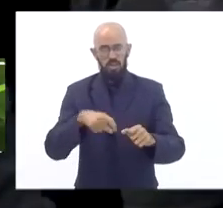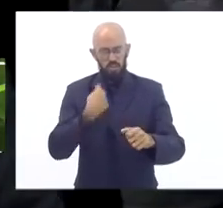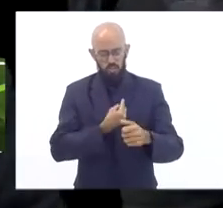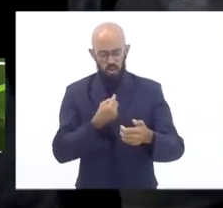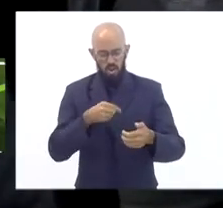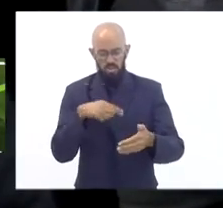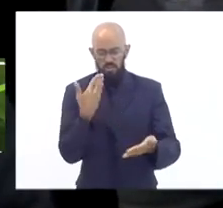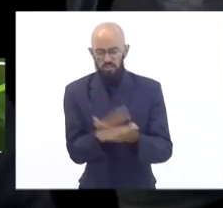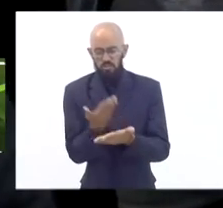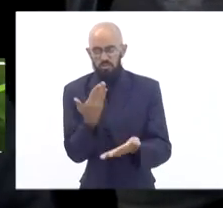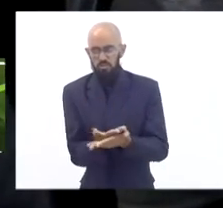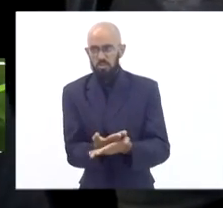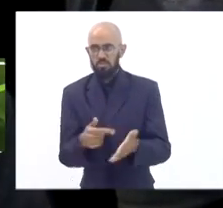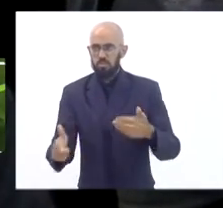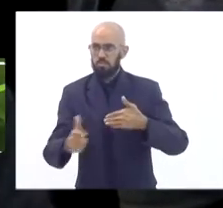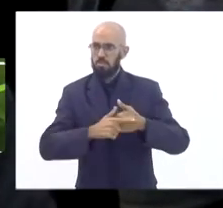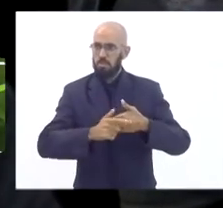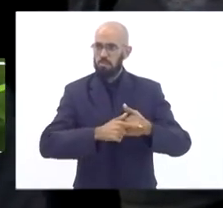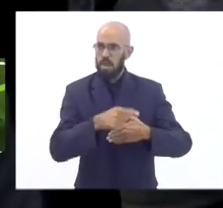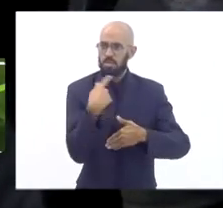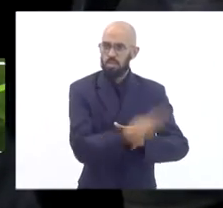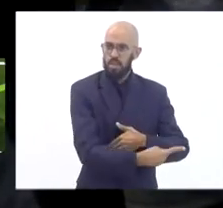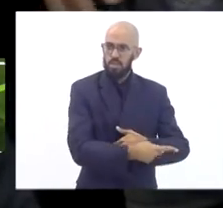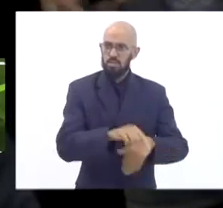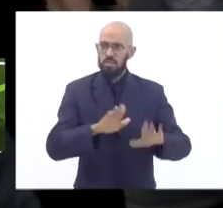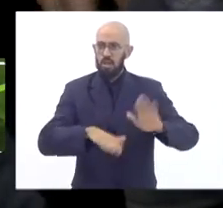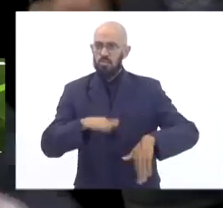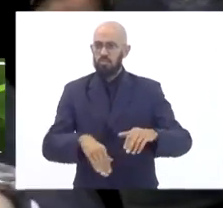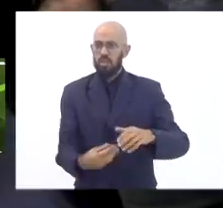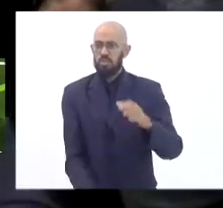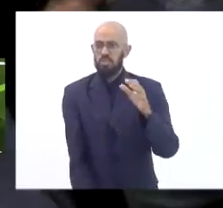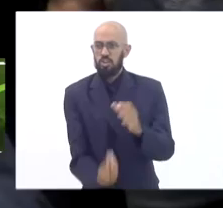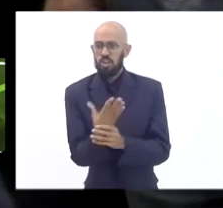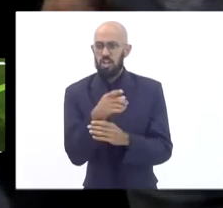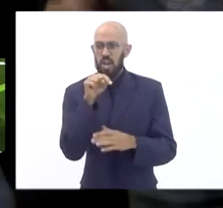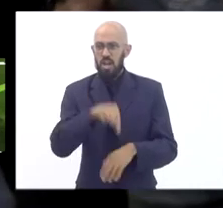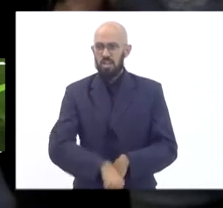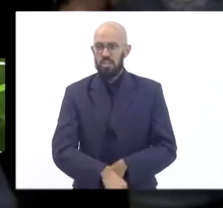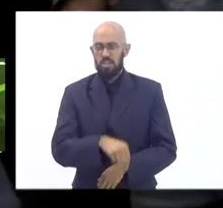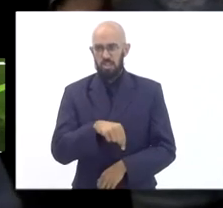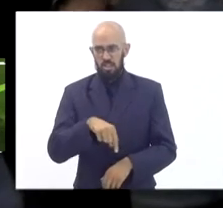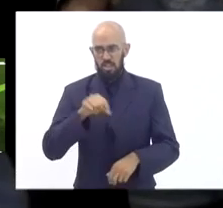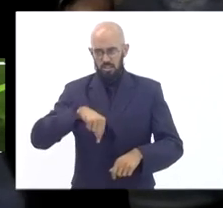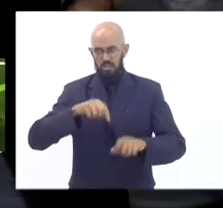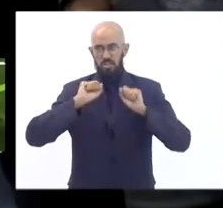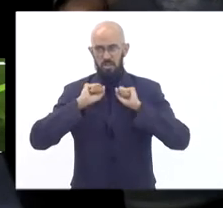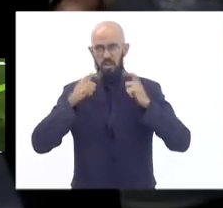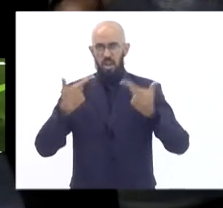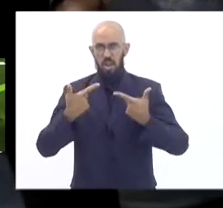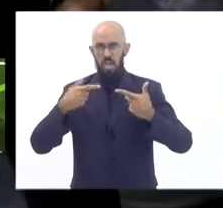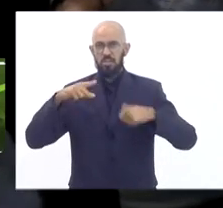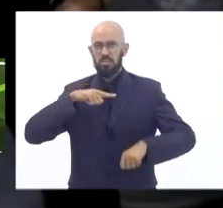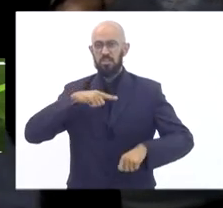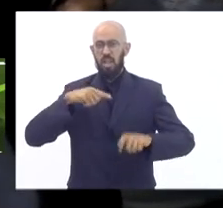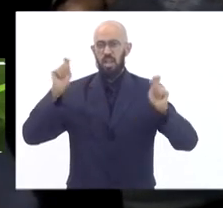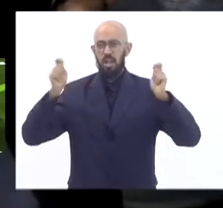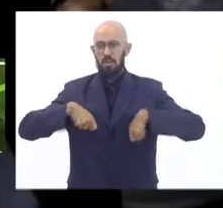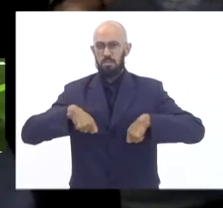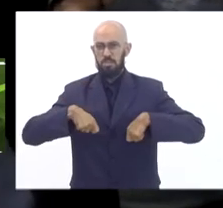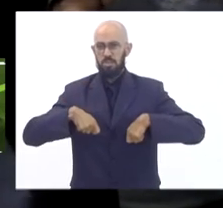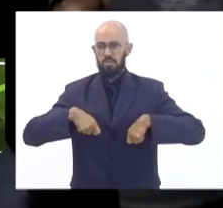o papel da agência e, eventualmente, até inaugurar aqui. Esse parlamento tem poder. Esse parlamento